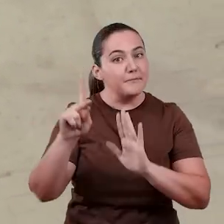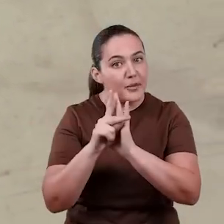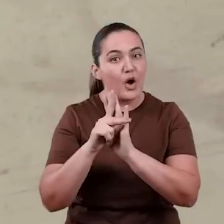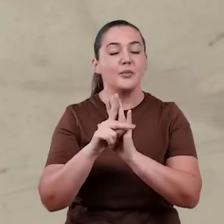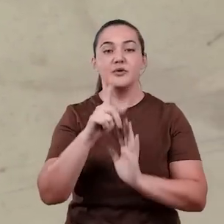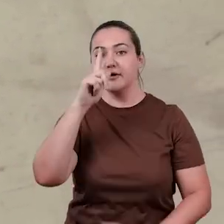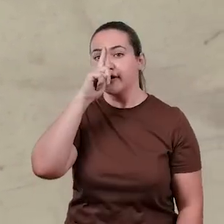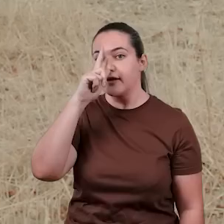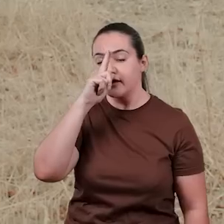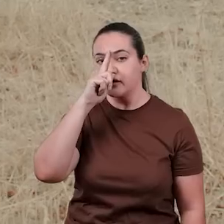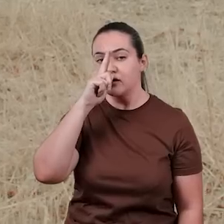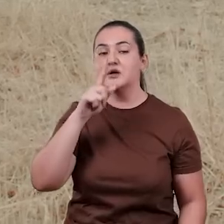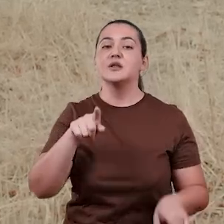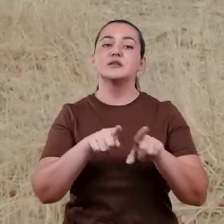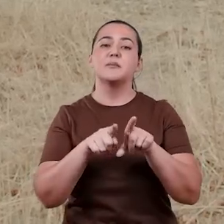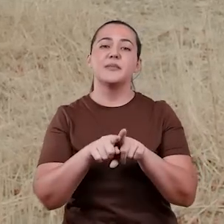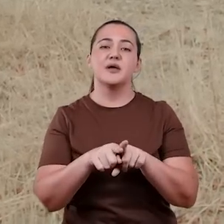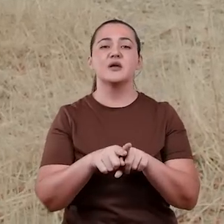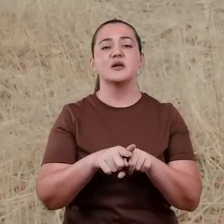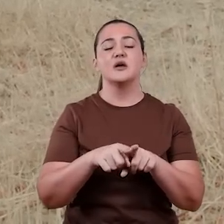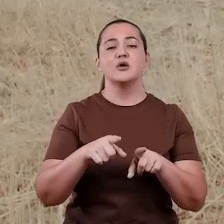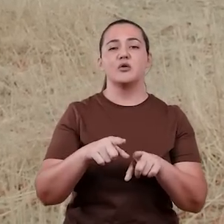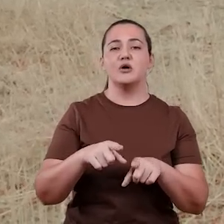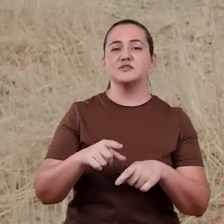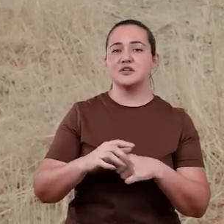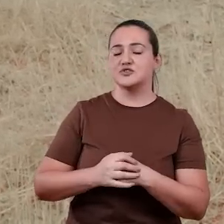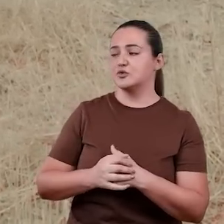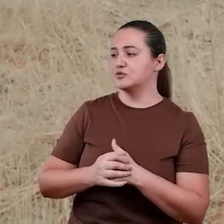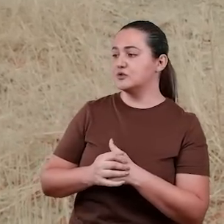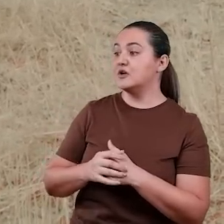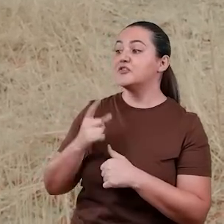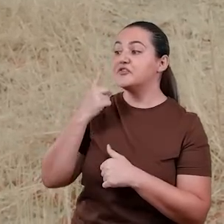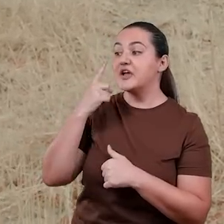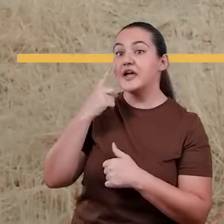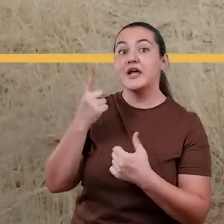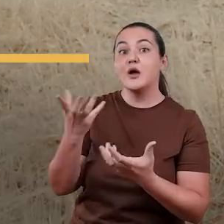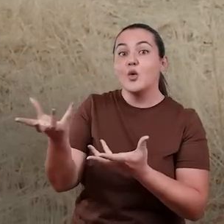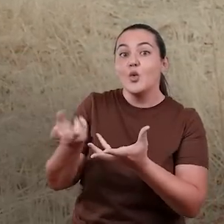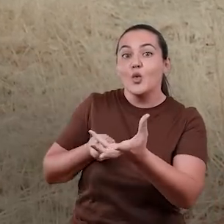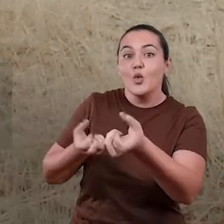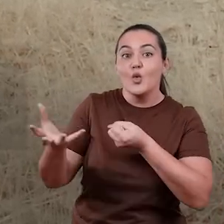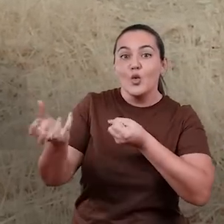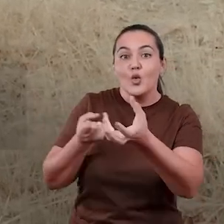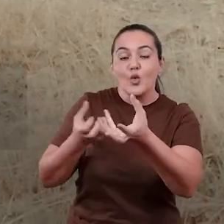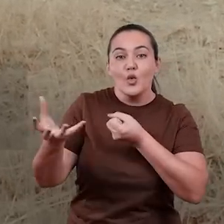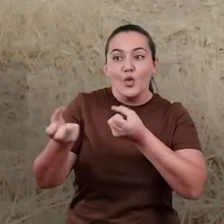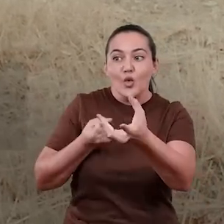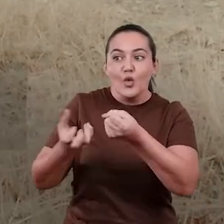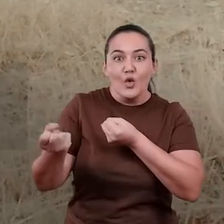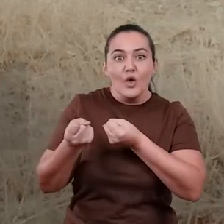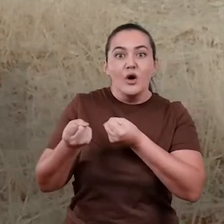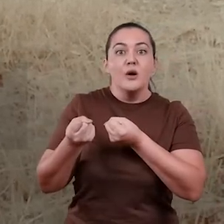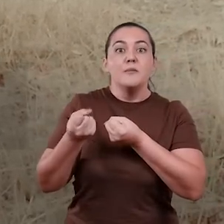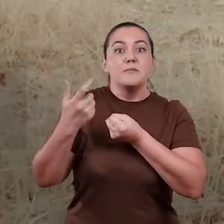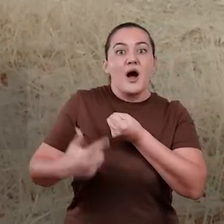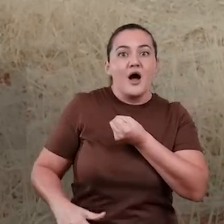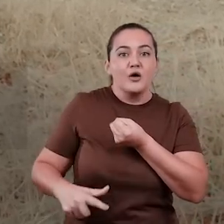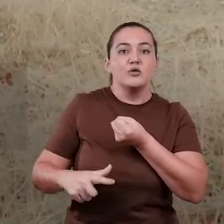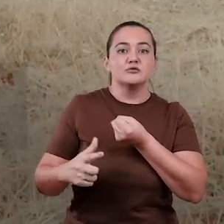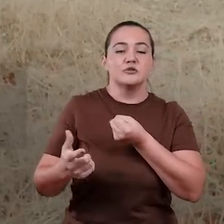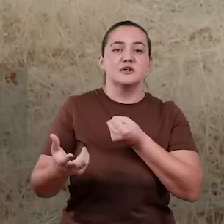judeus que viviam em Alexandria, como por exemplo o famoso Fílon de Alexandria, também absorveram muito dessa cultura e